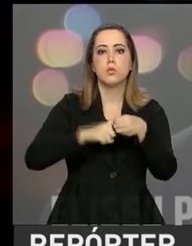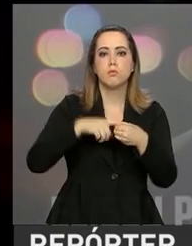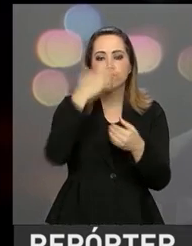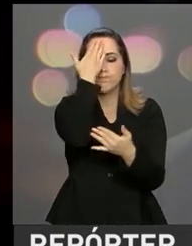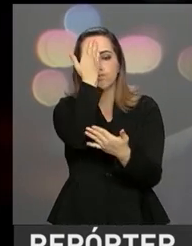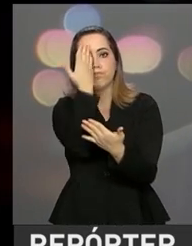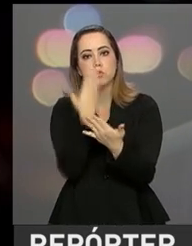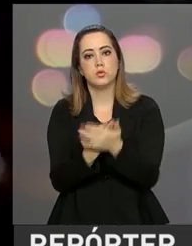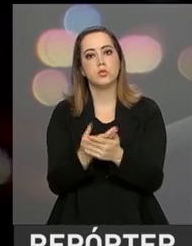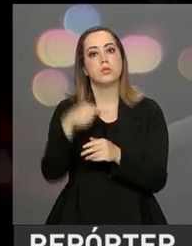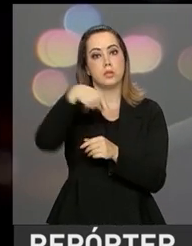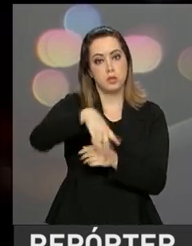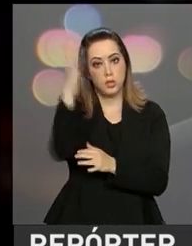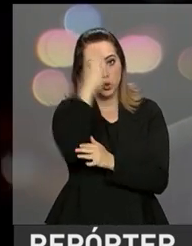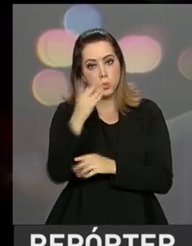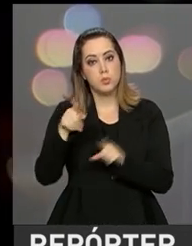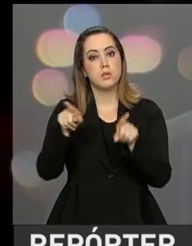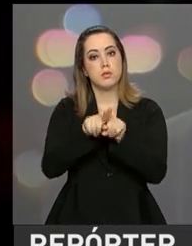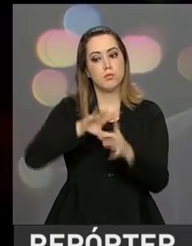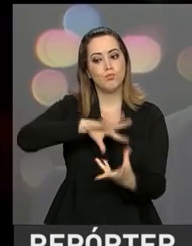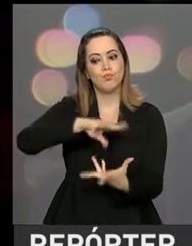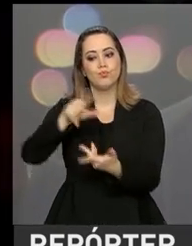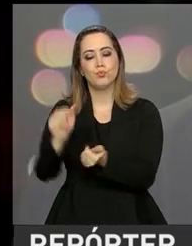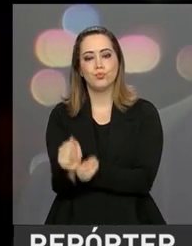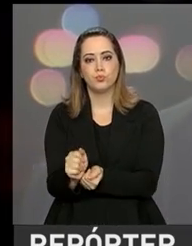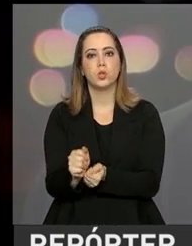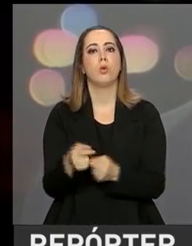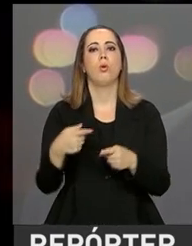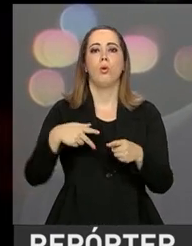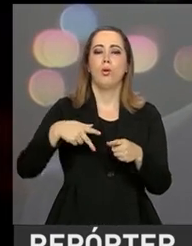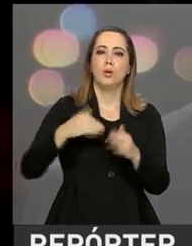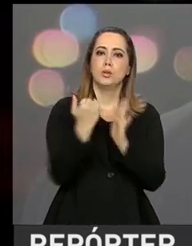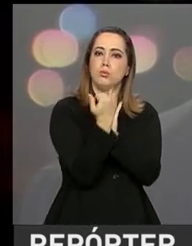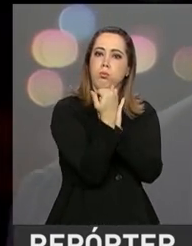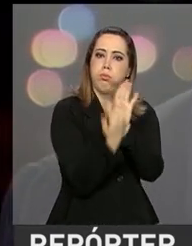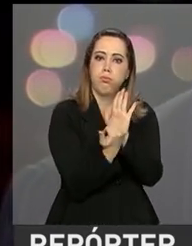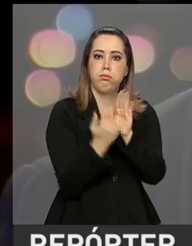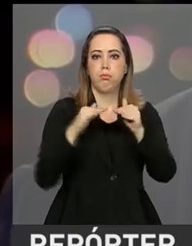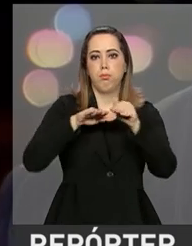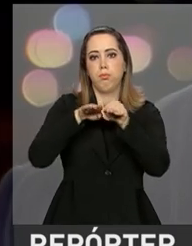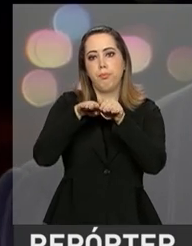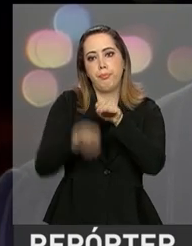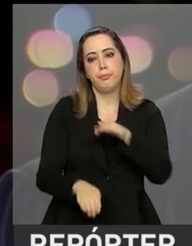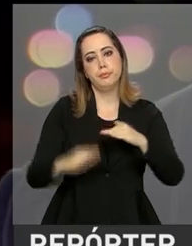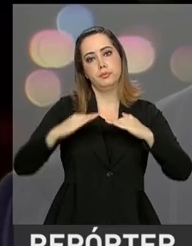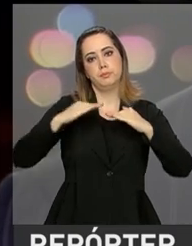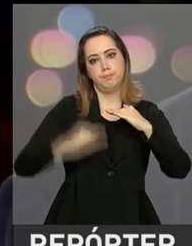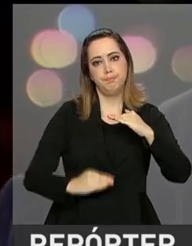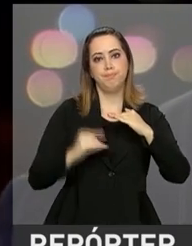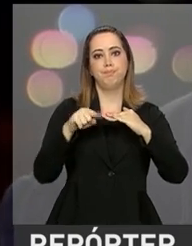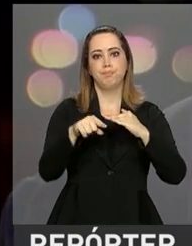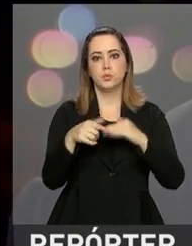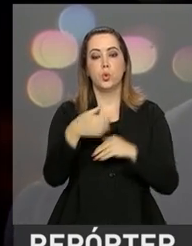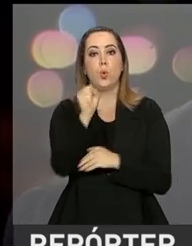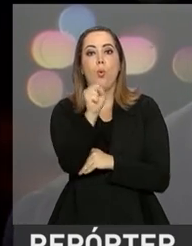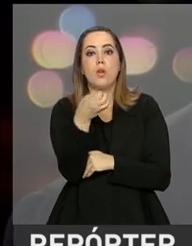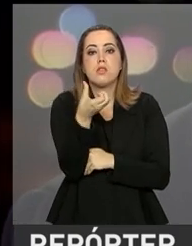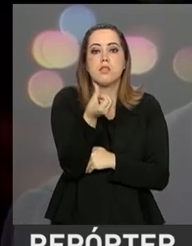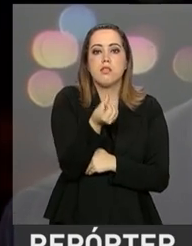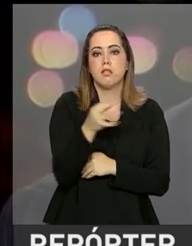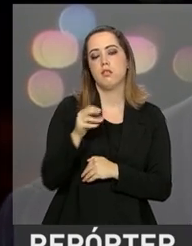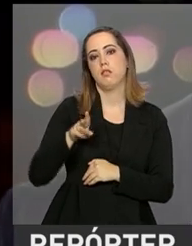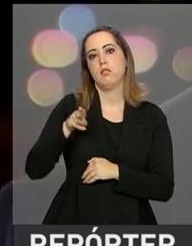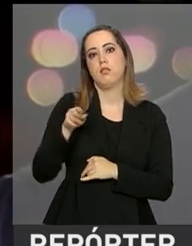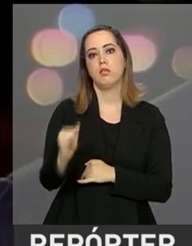seja no mercado externo déficit da Previdência 2015 86 bilhões